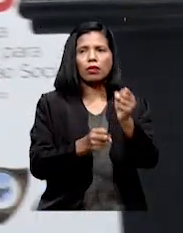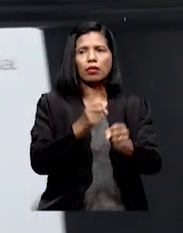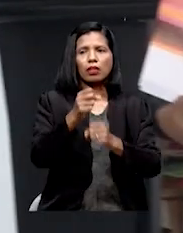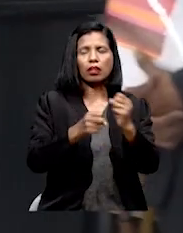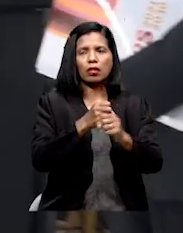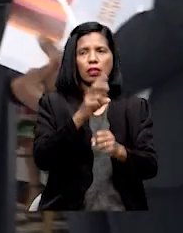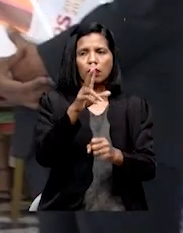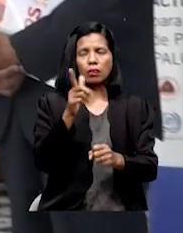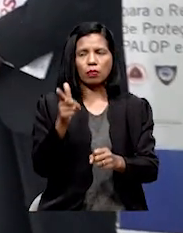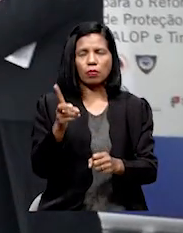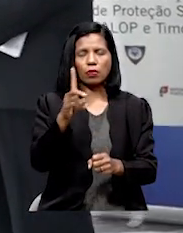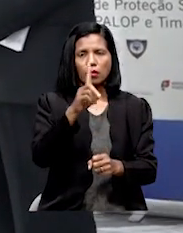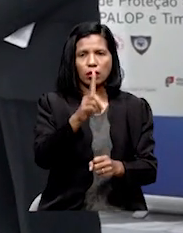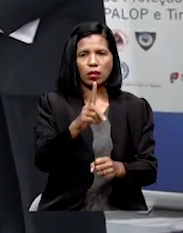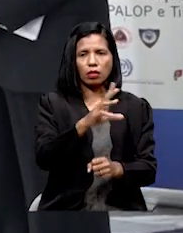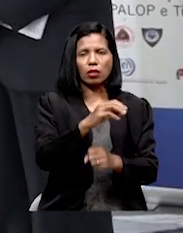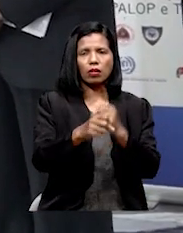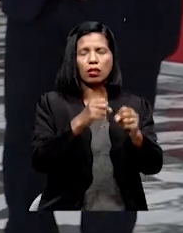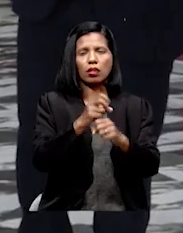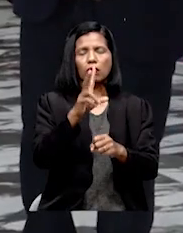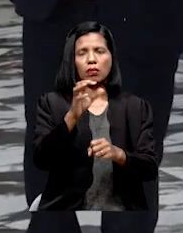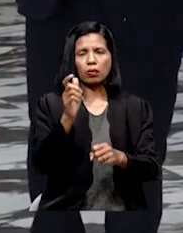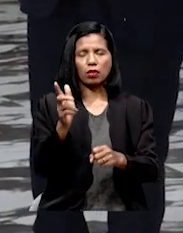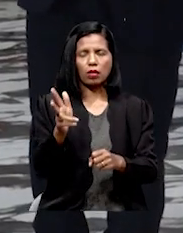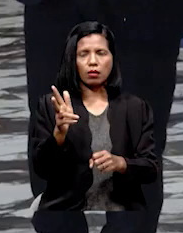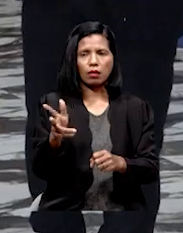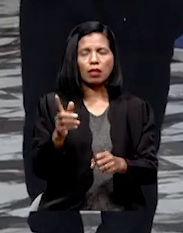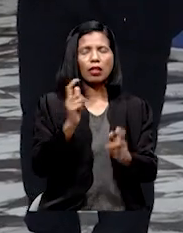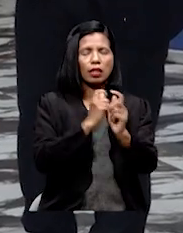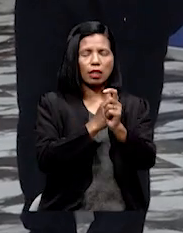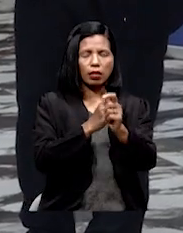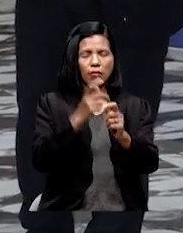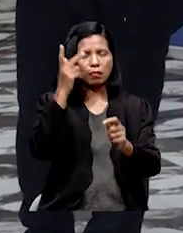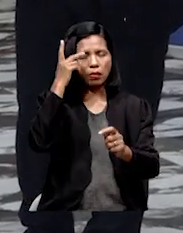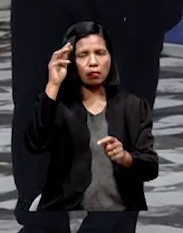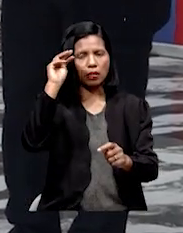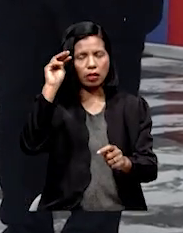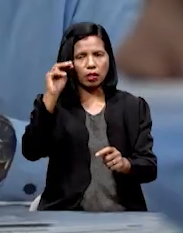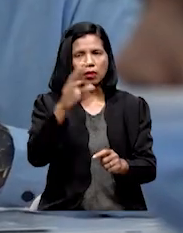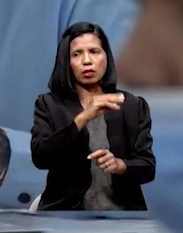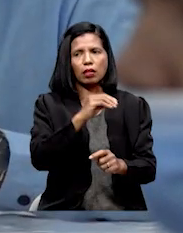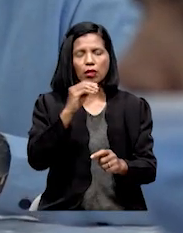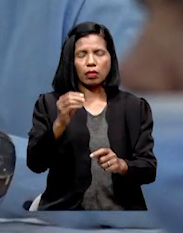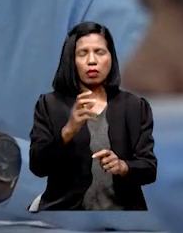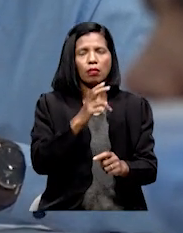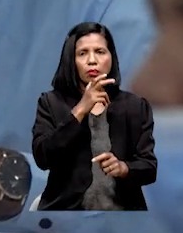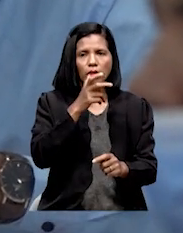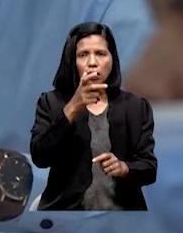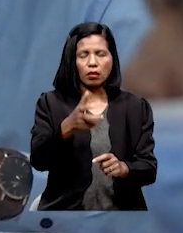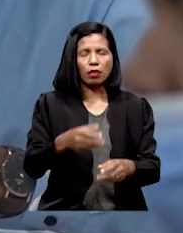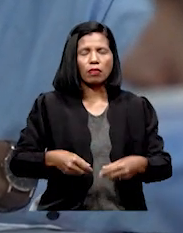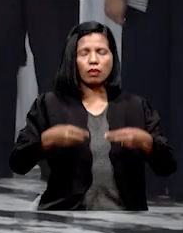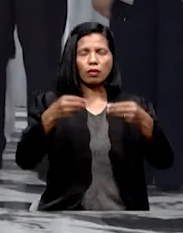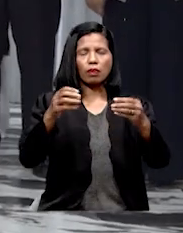Tinendingrua Ruanulusinida, to Tinendingrua Tolonulu, versão Tetum para Primeiro-Ministro Taur Matanruak, na versão português, entrega